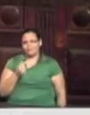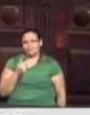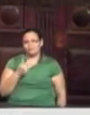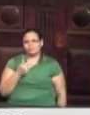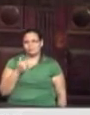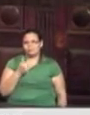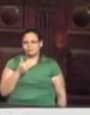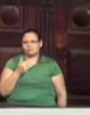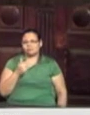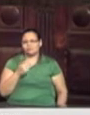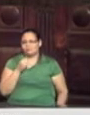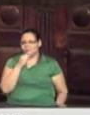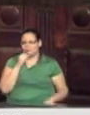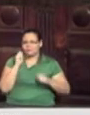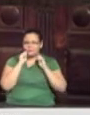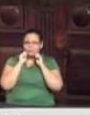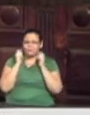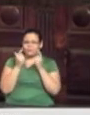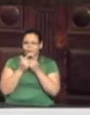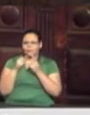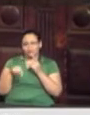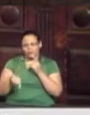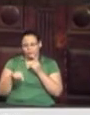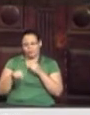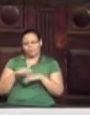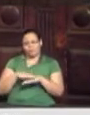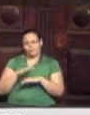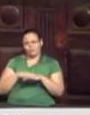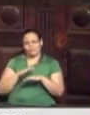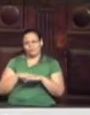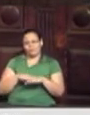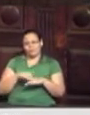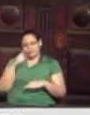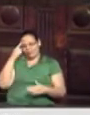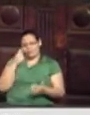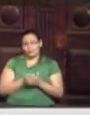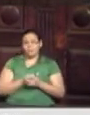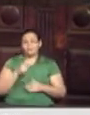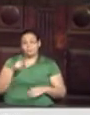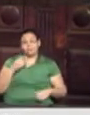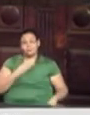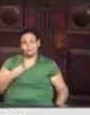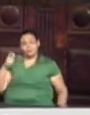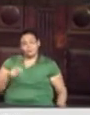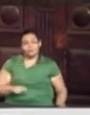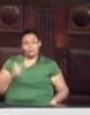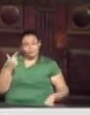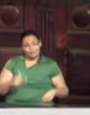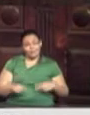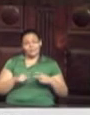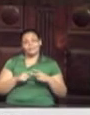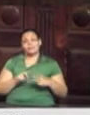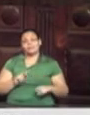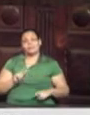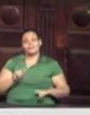2 reajustes, o que a Assembleia definiu e o que ele botou em cima sem completar um